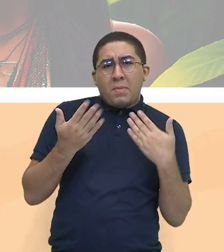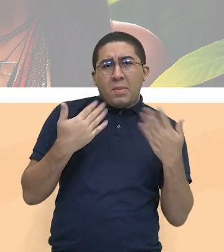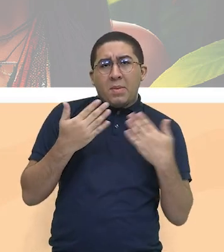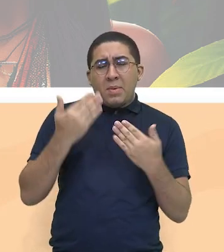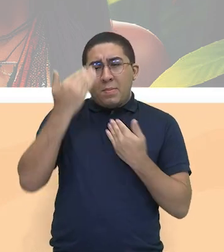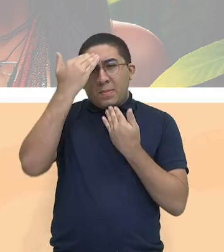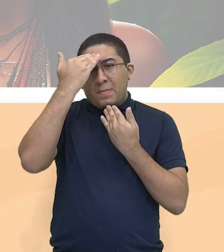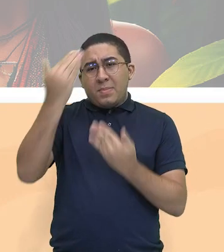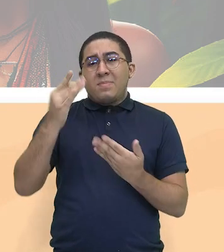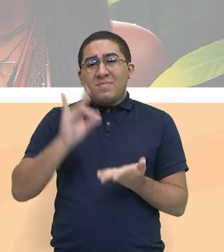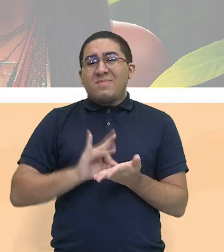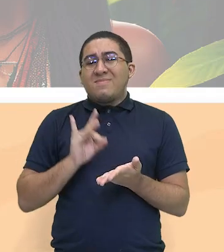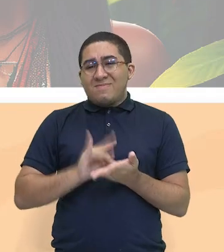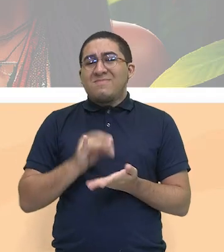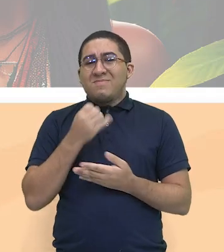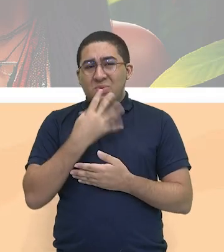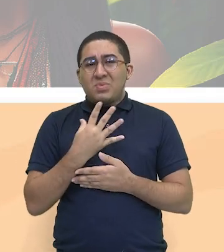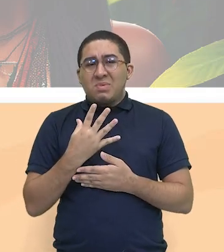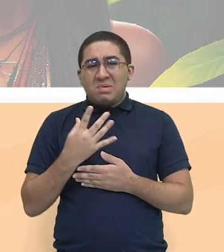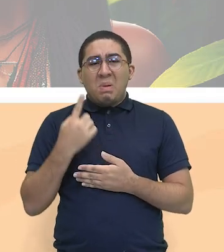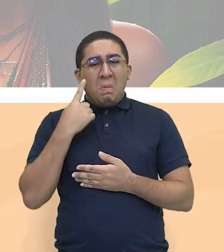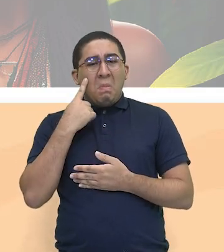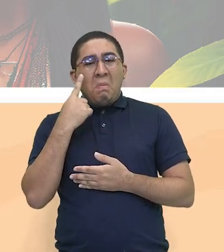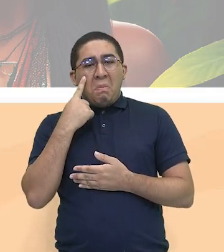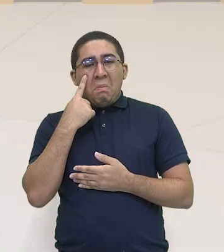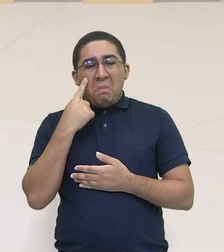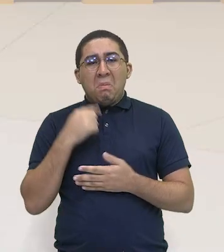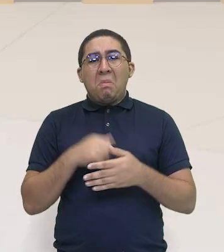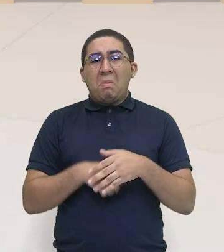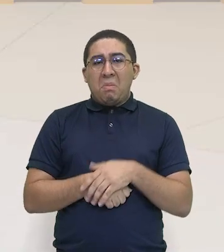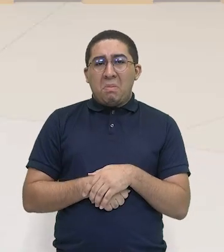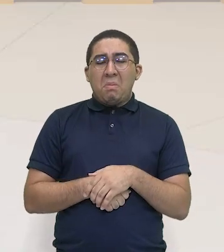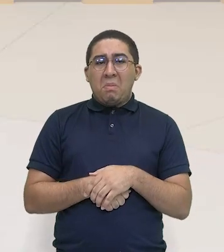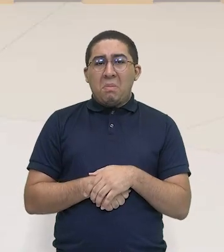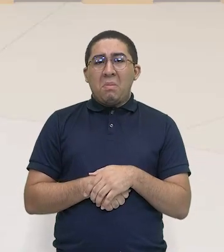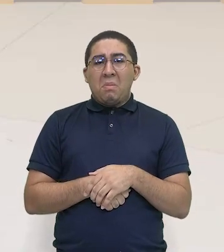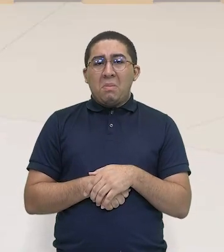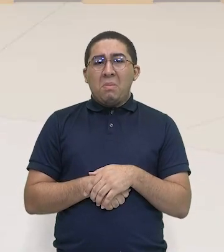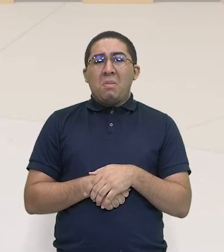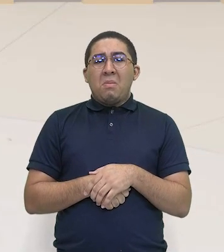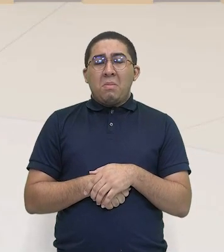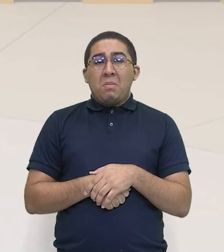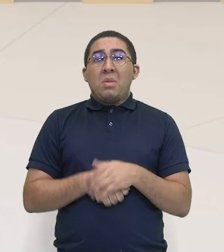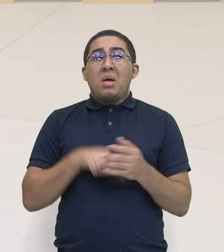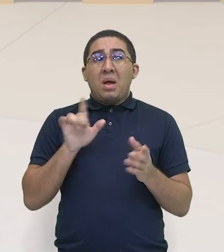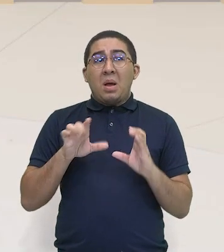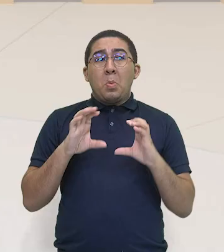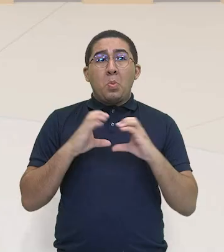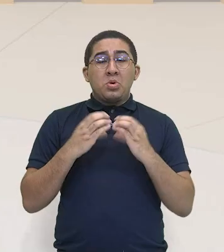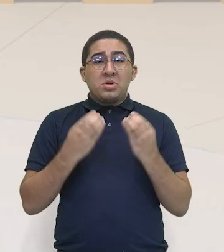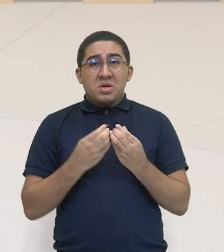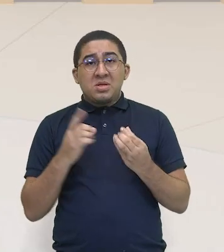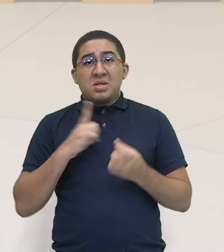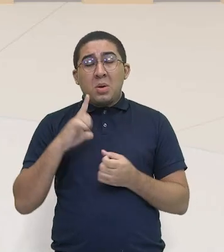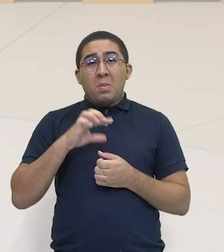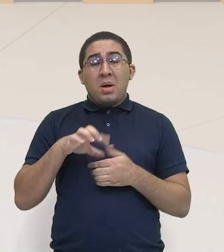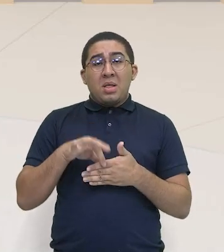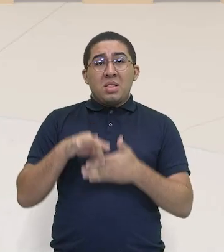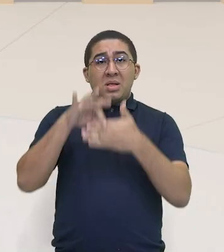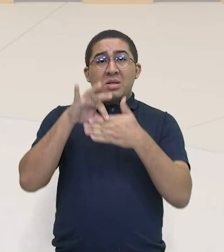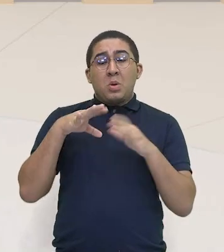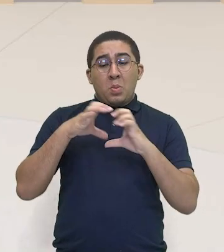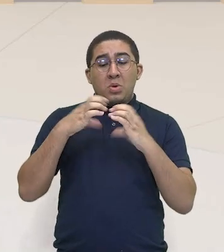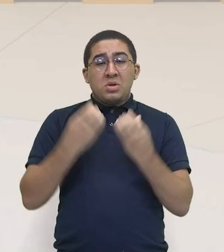Muito obrigado mesmo. Olha só, a nossa comunidade tem uma líder comunitária indígena que está assistindo a nossa